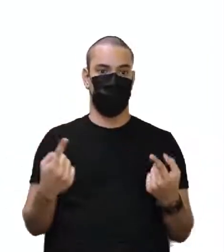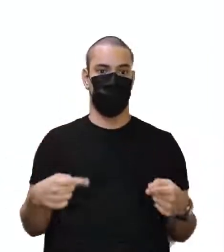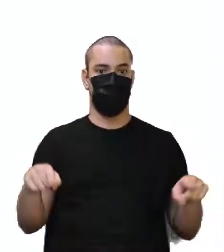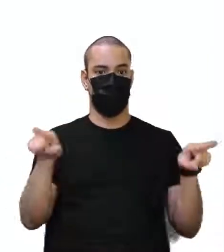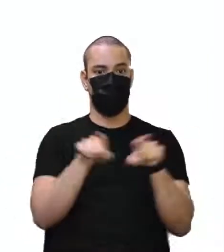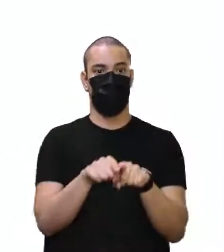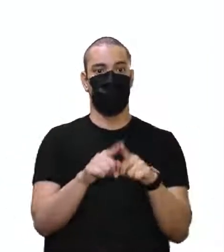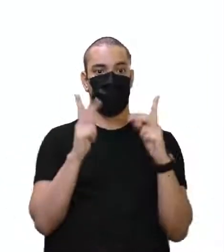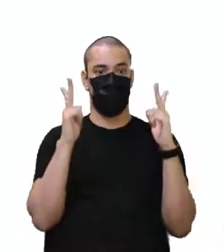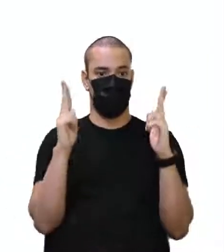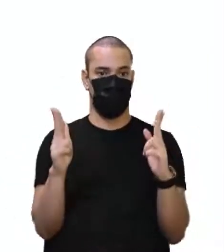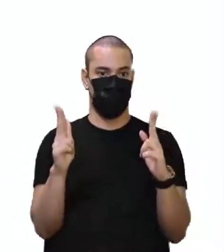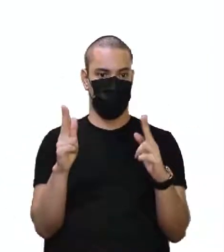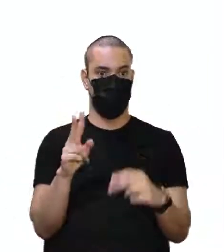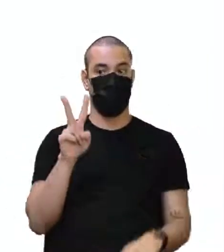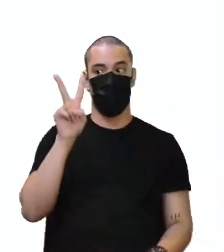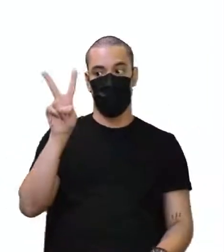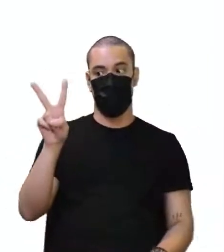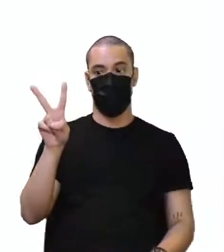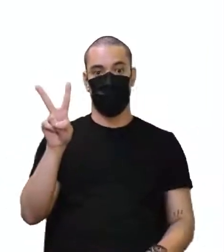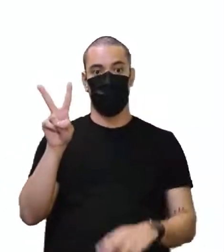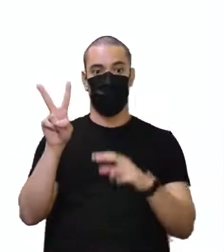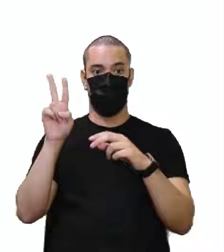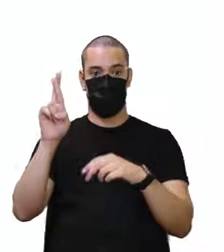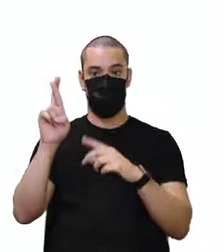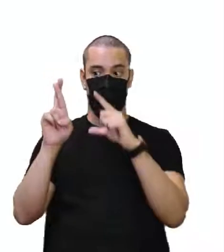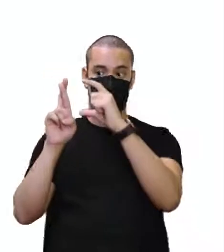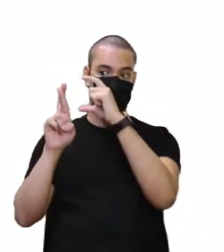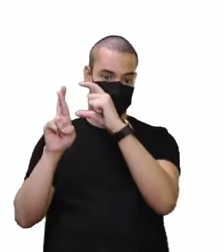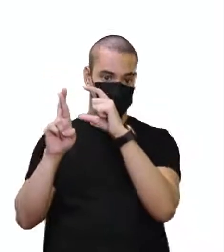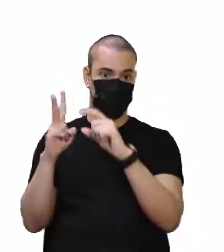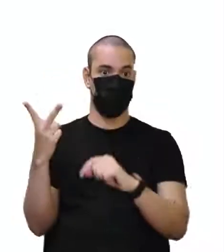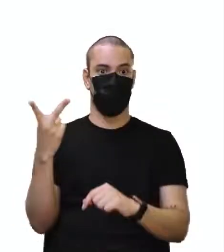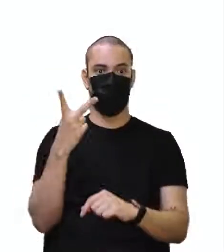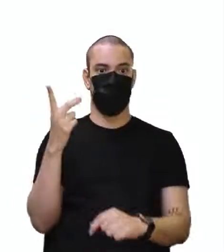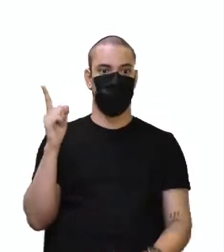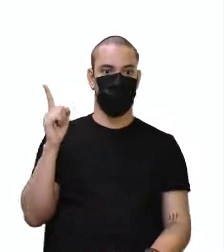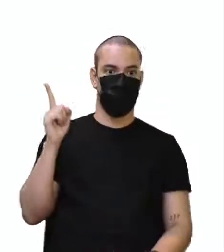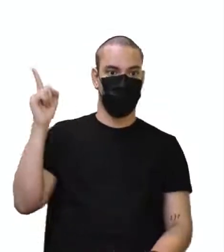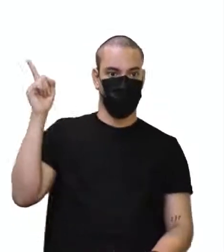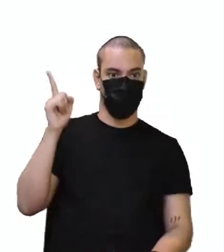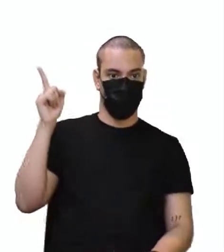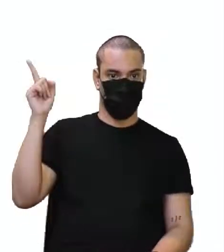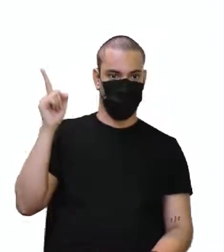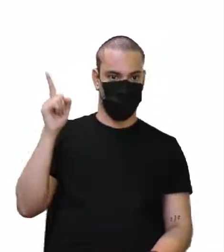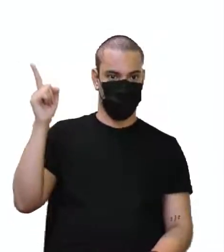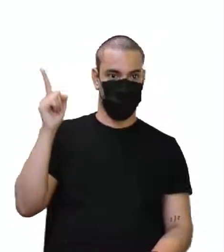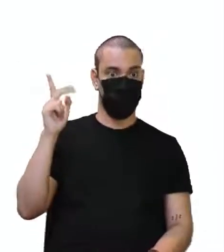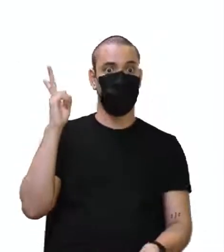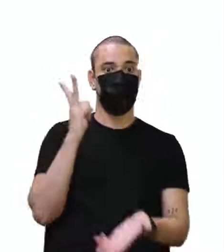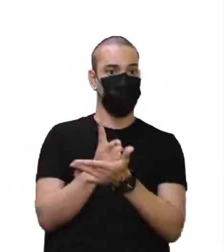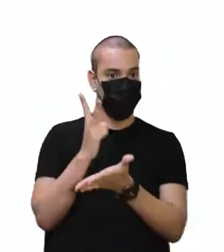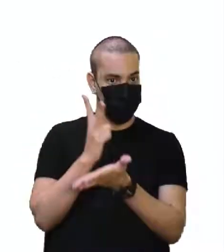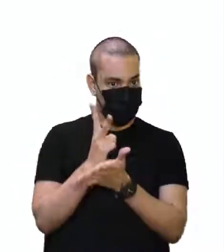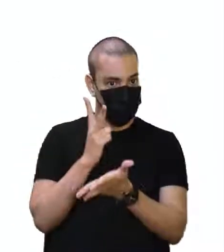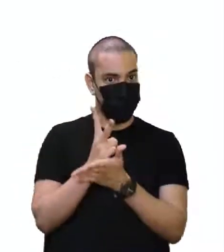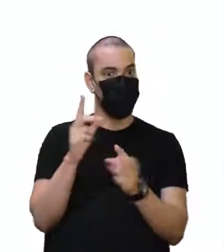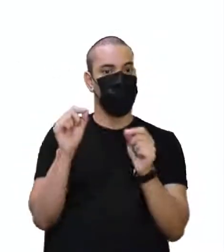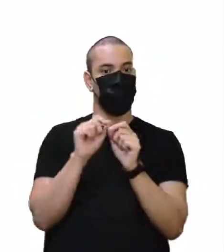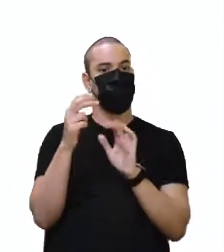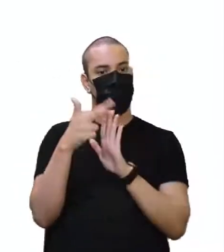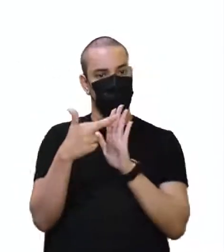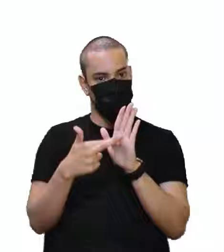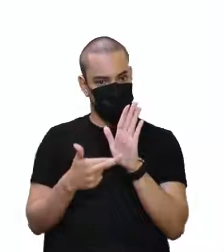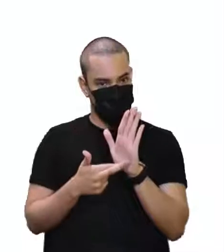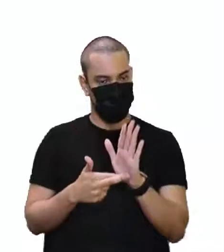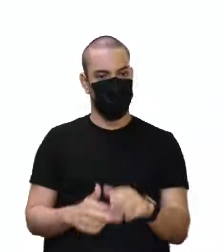alunos saberem. Esse Vzão, Rzão, que acabou de aparecer, pessoal, ele vem daqui, ó. Vzão, Rzão, Vzão, Rzão.